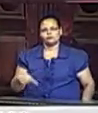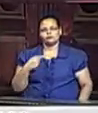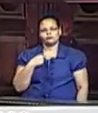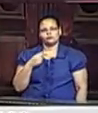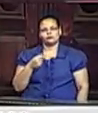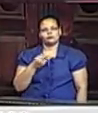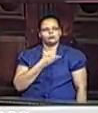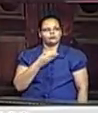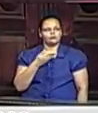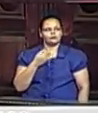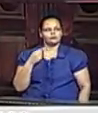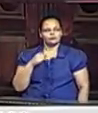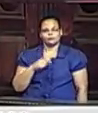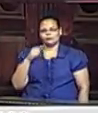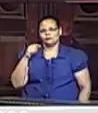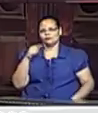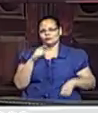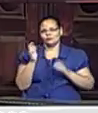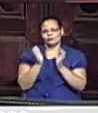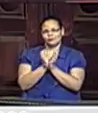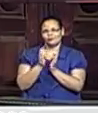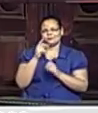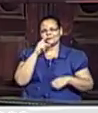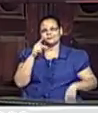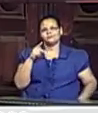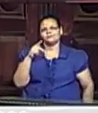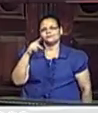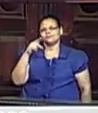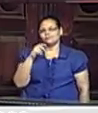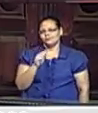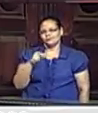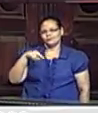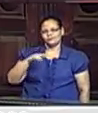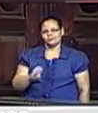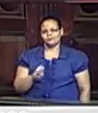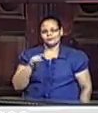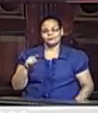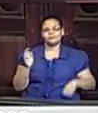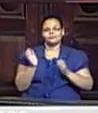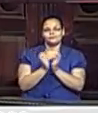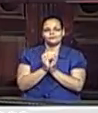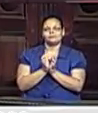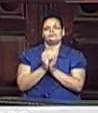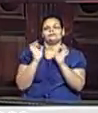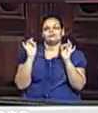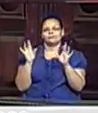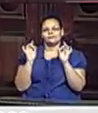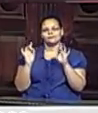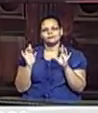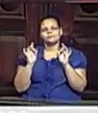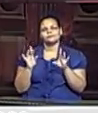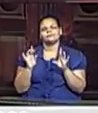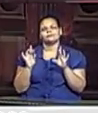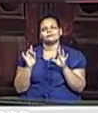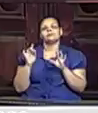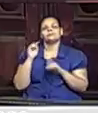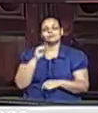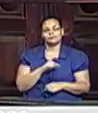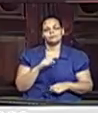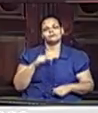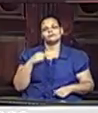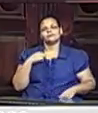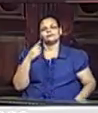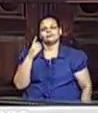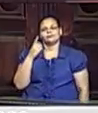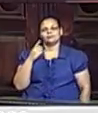meu companheiro de bancada, André Siciliano, que faz parte da comissão especial, elegantemente permitiu que nesse